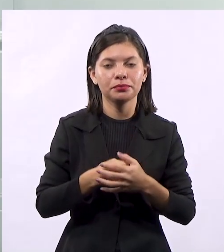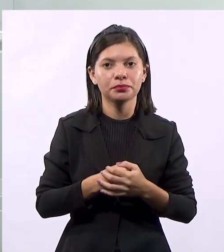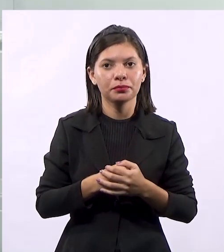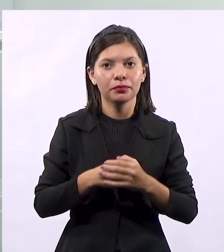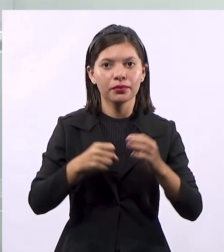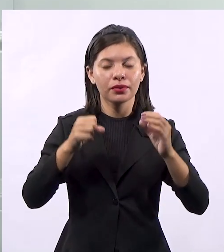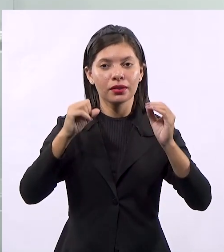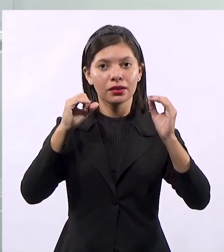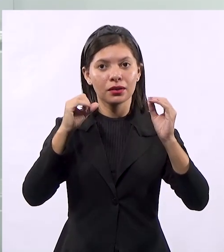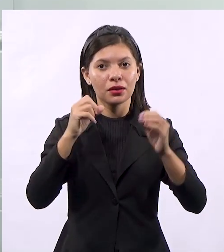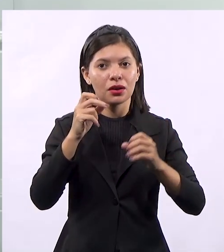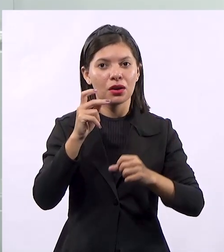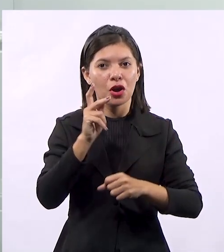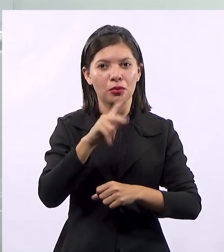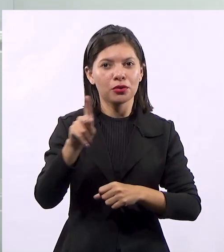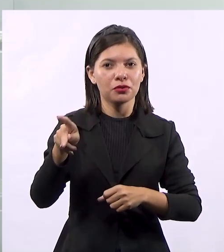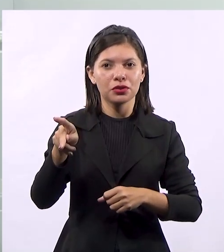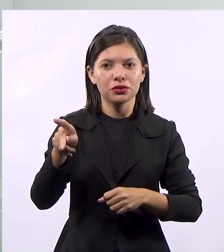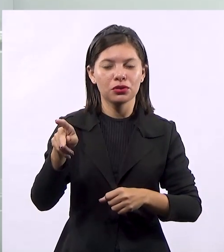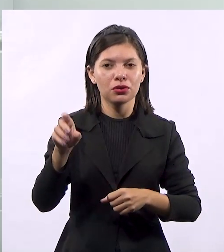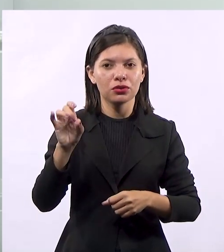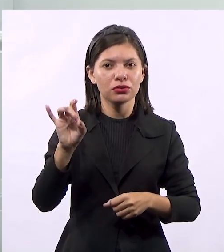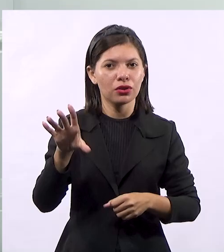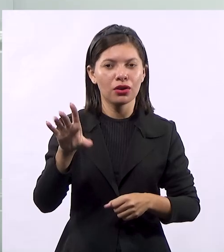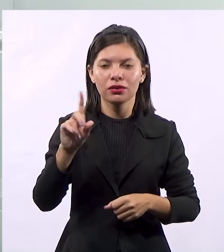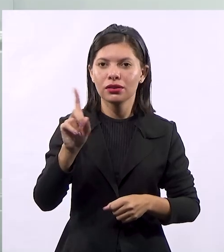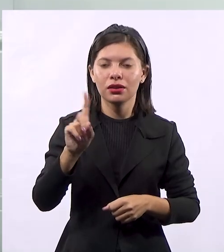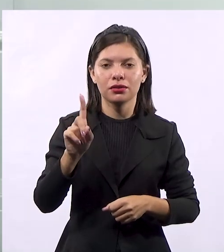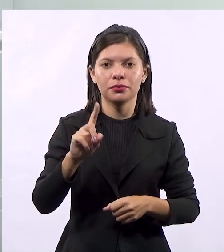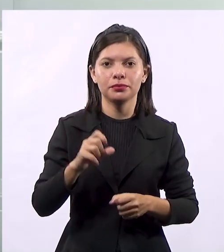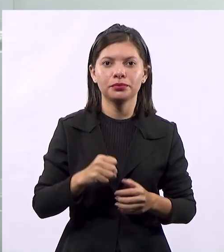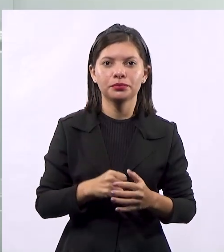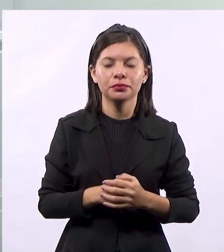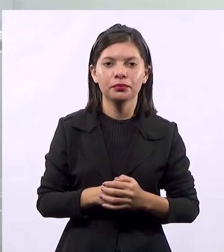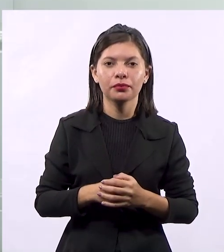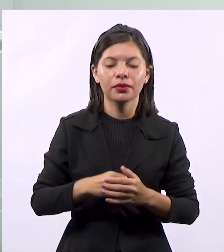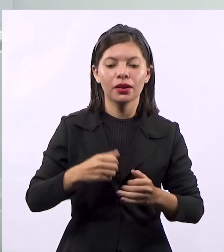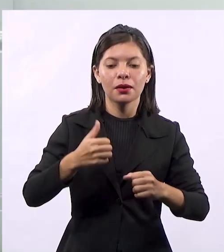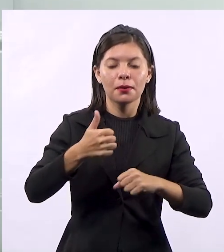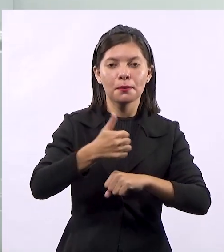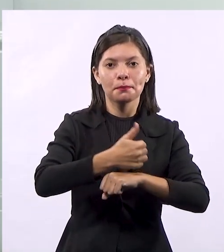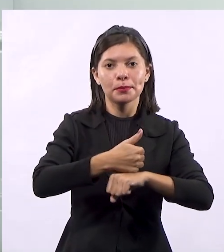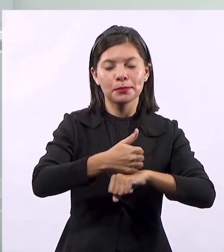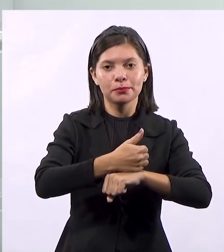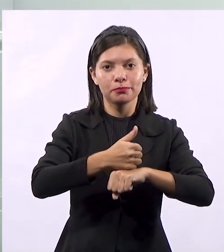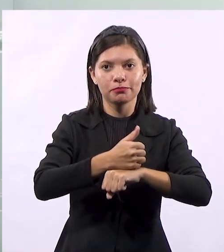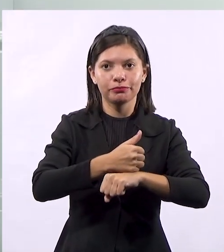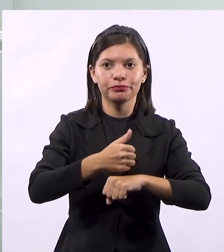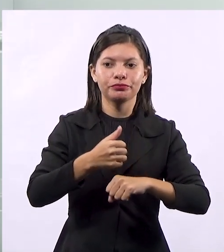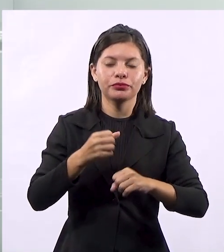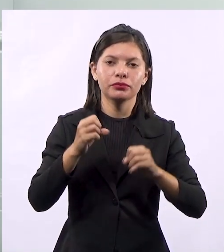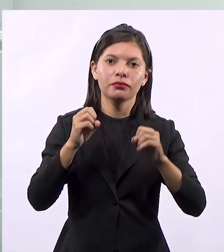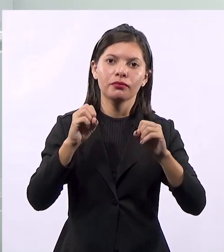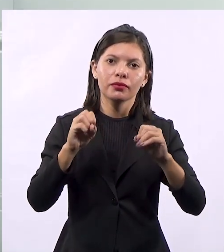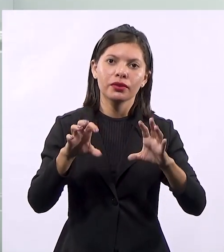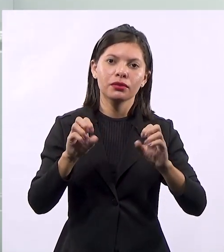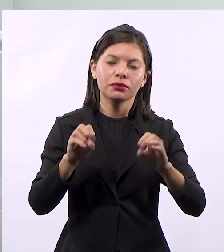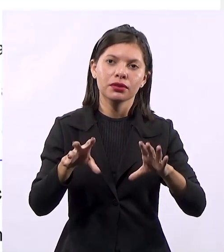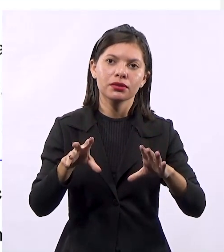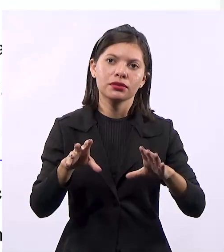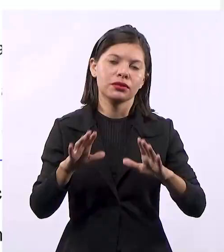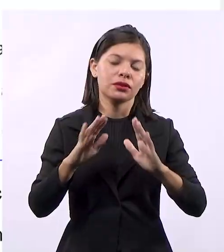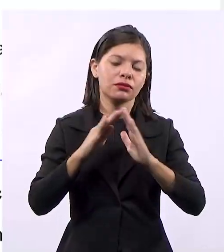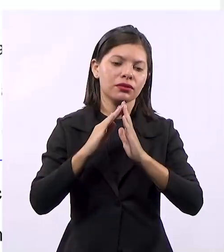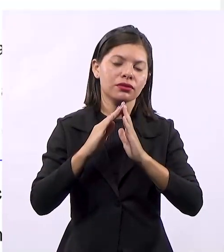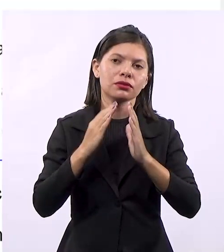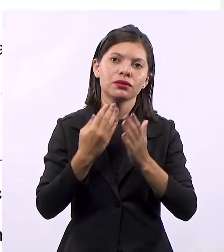valorização do professor enquanto, né, e dos profissionais da educação. Perceba, não é professor que o termo fala.